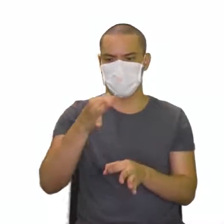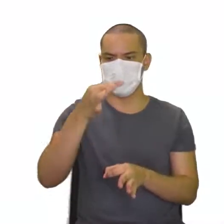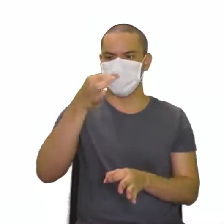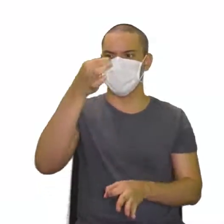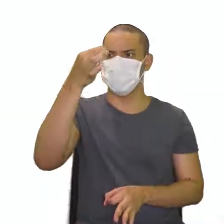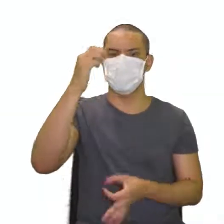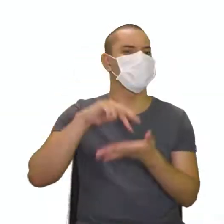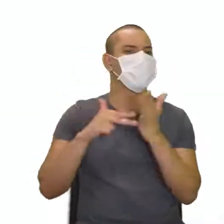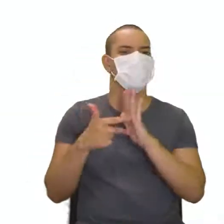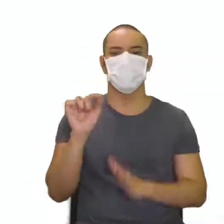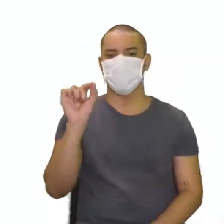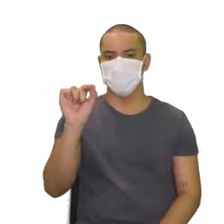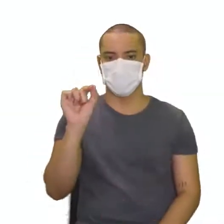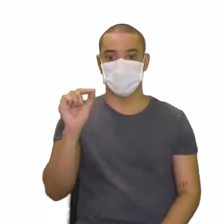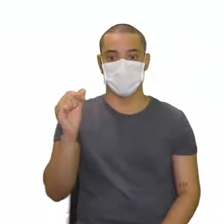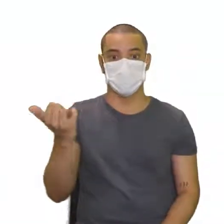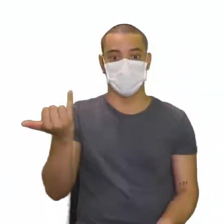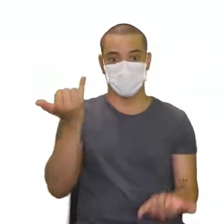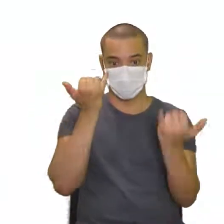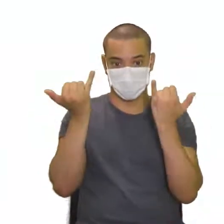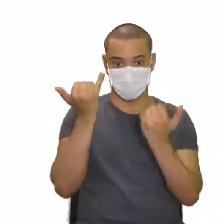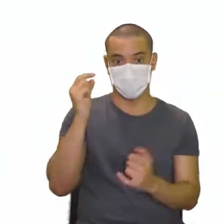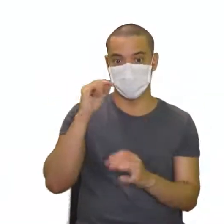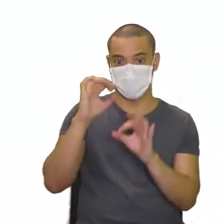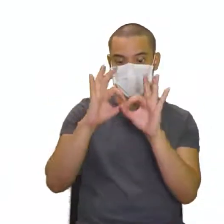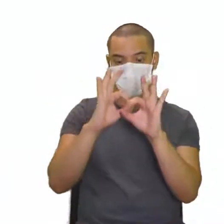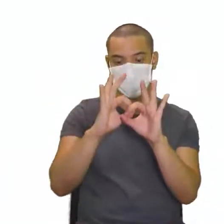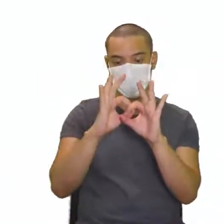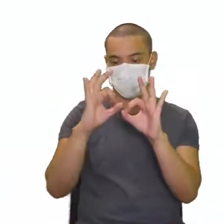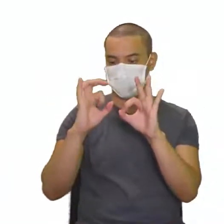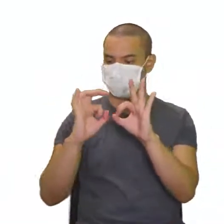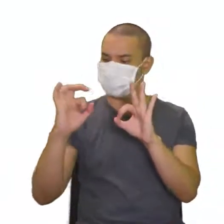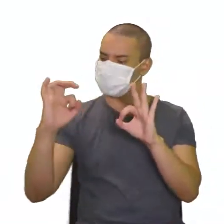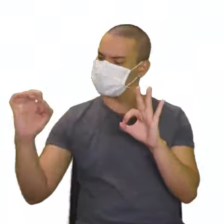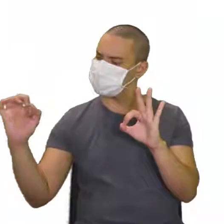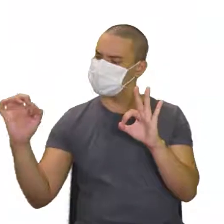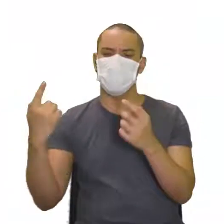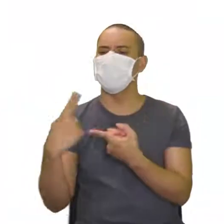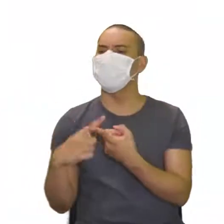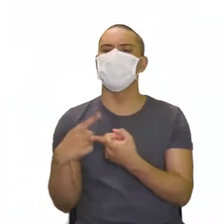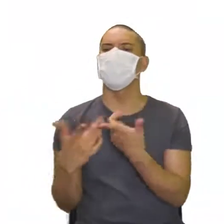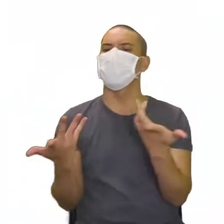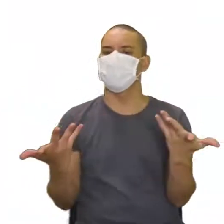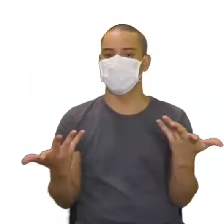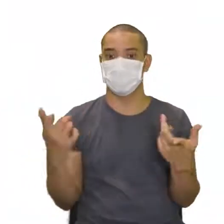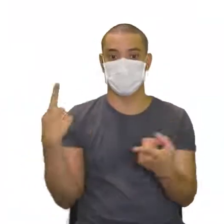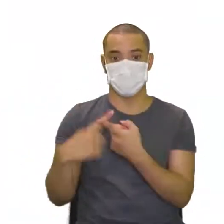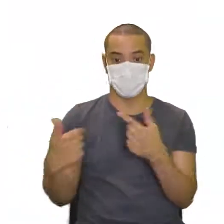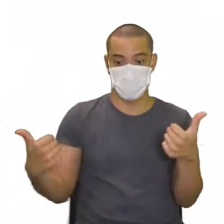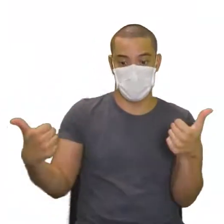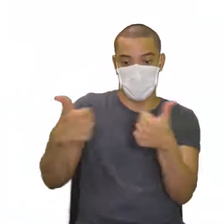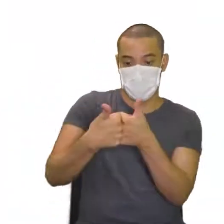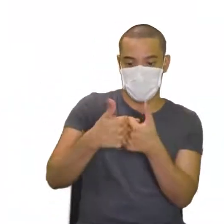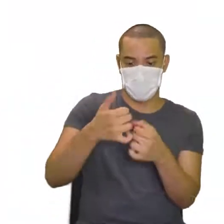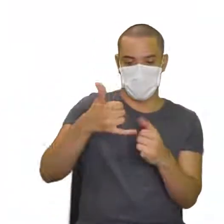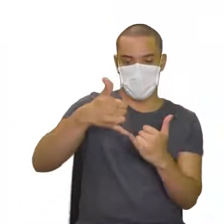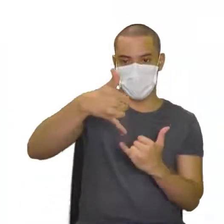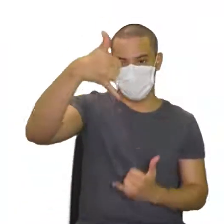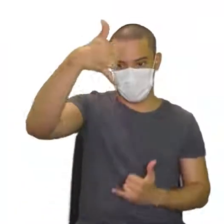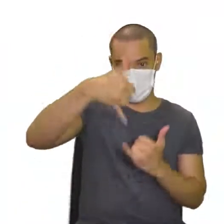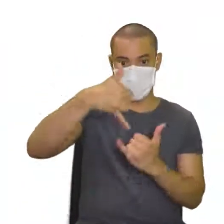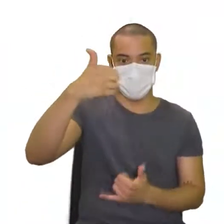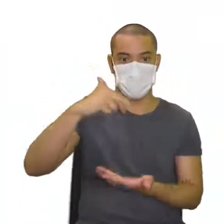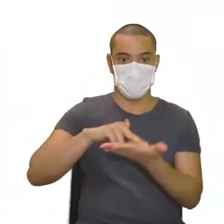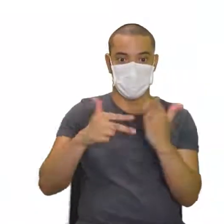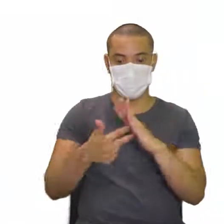me indicar? Isso me indica, pessoal, que nas proximidades do condutor, o campo magnético ele